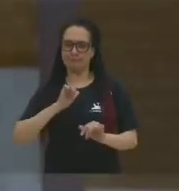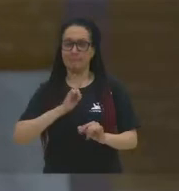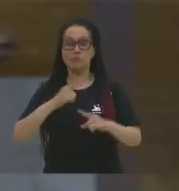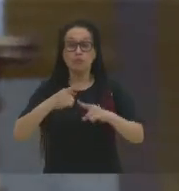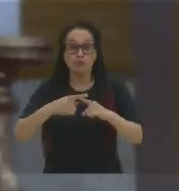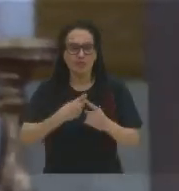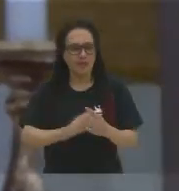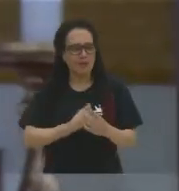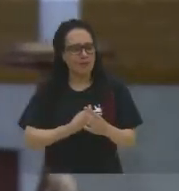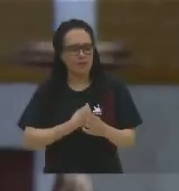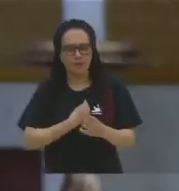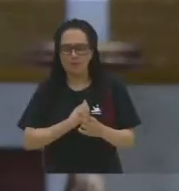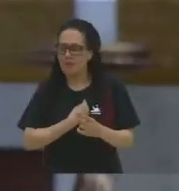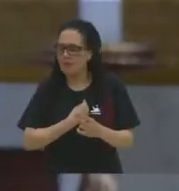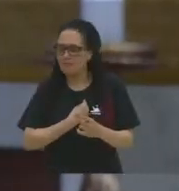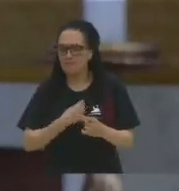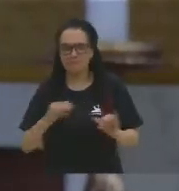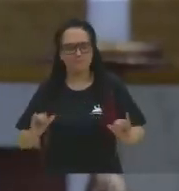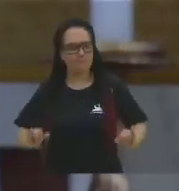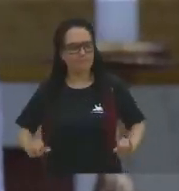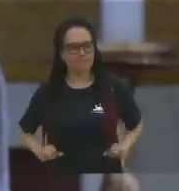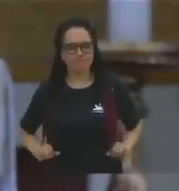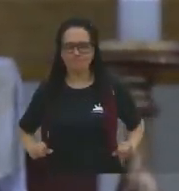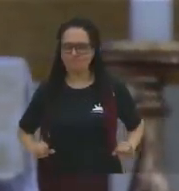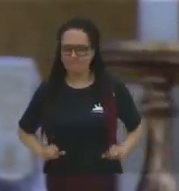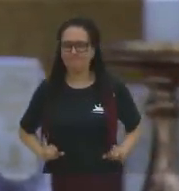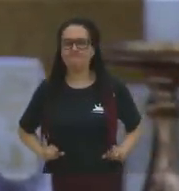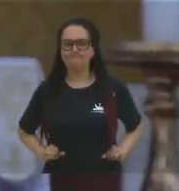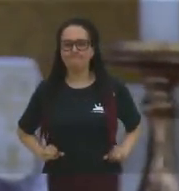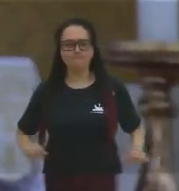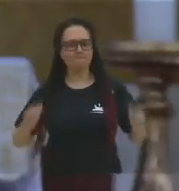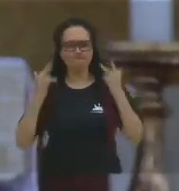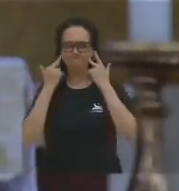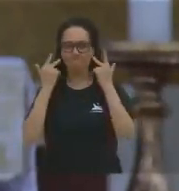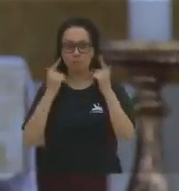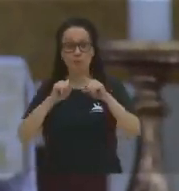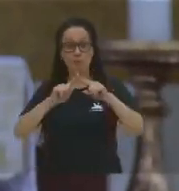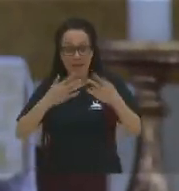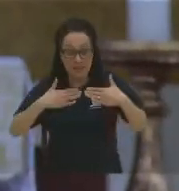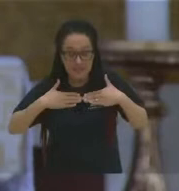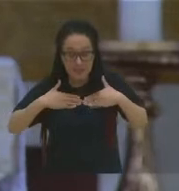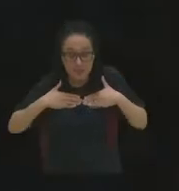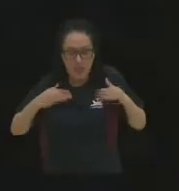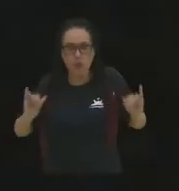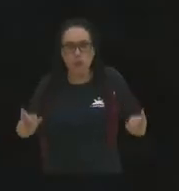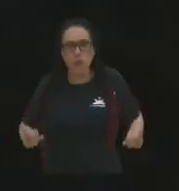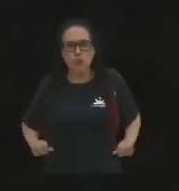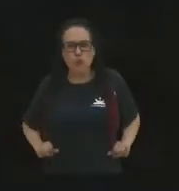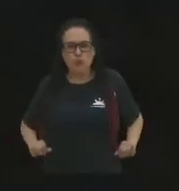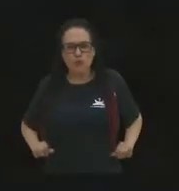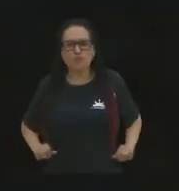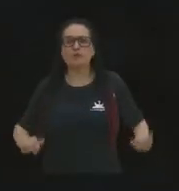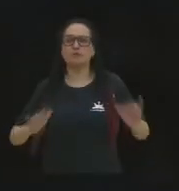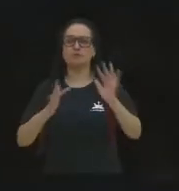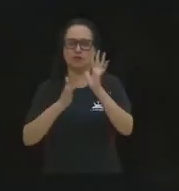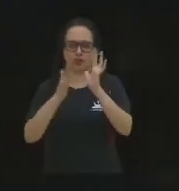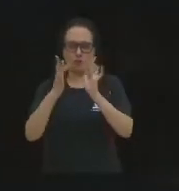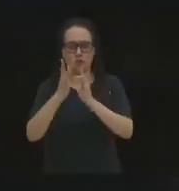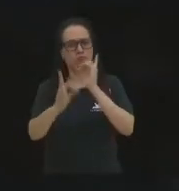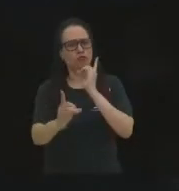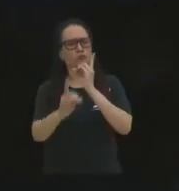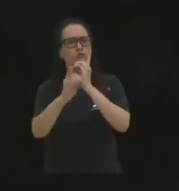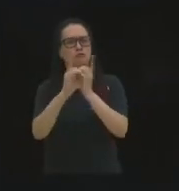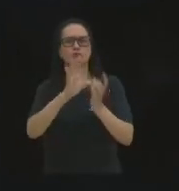Mas no meu sofrimento vocês encontram o amor, vocês encontram a entrega. Por isso que a